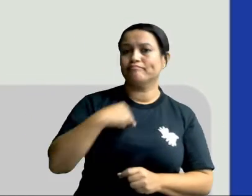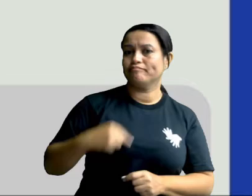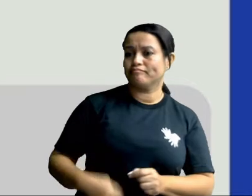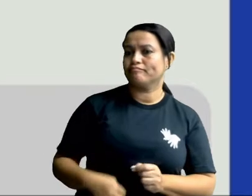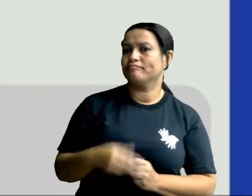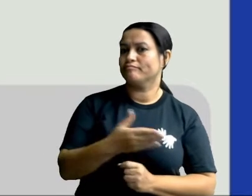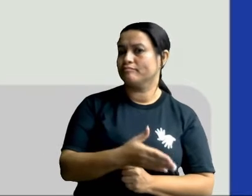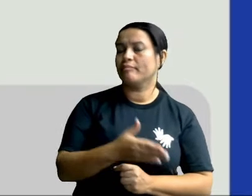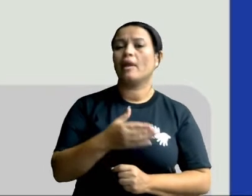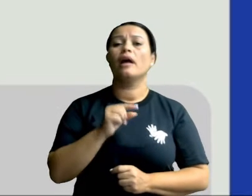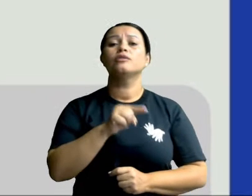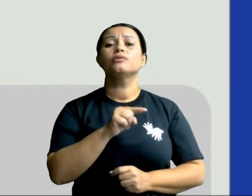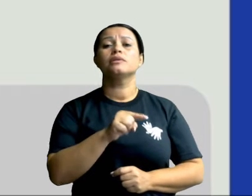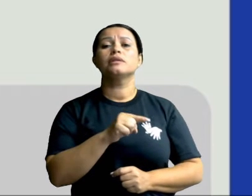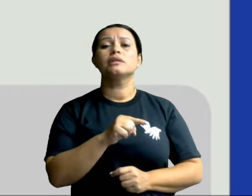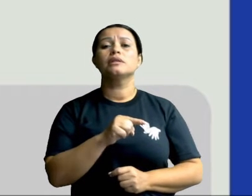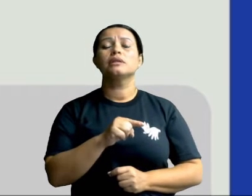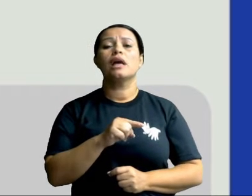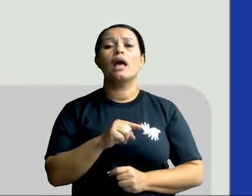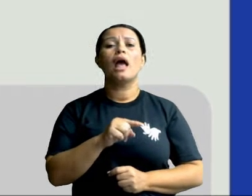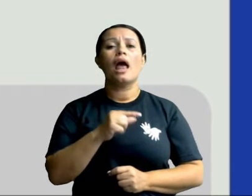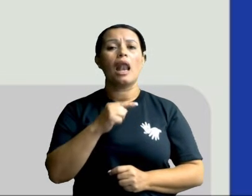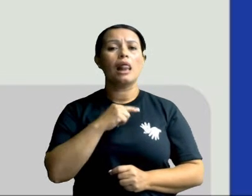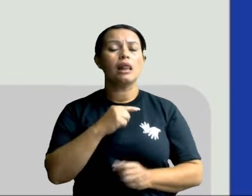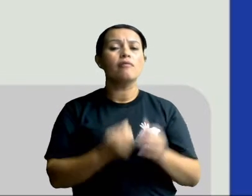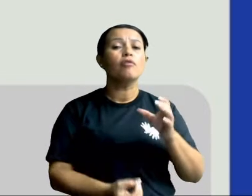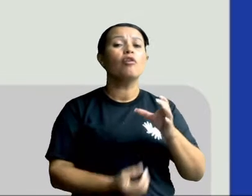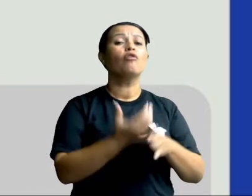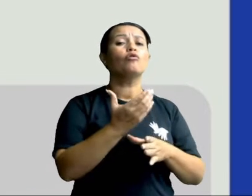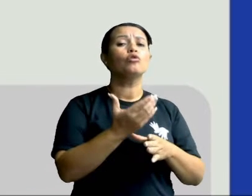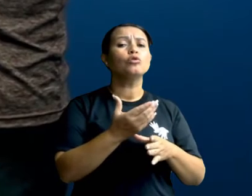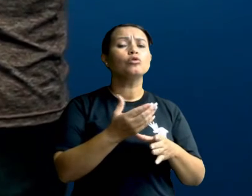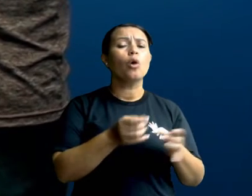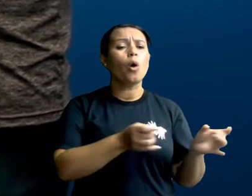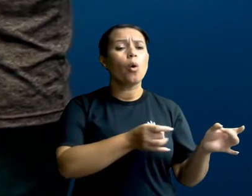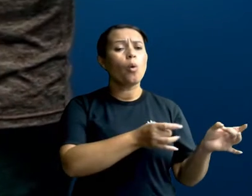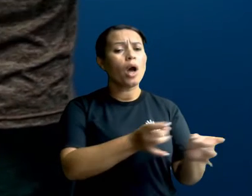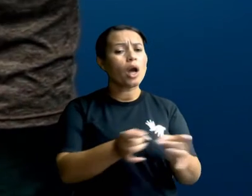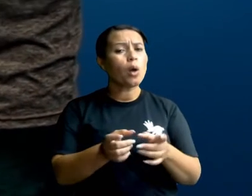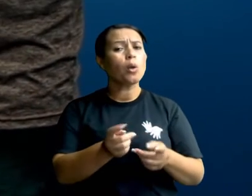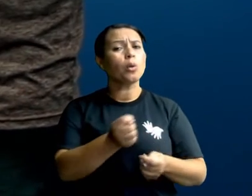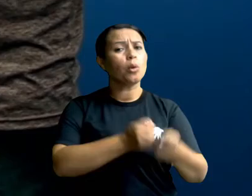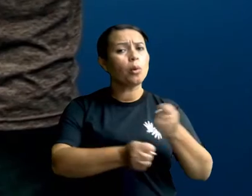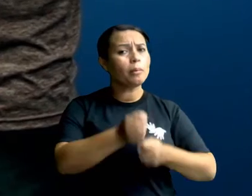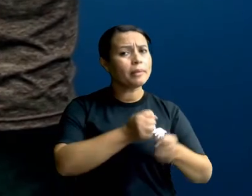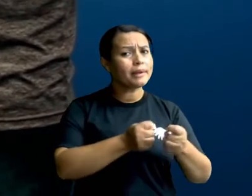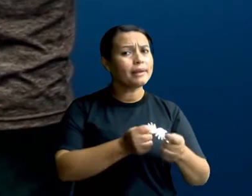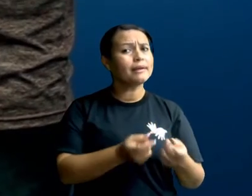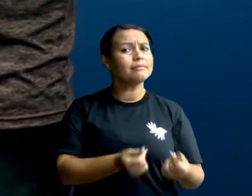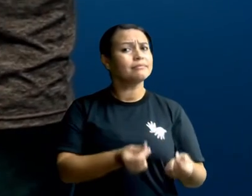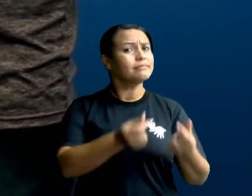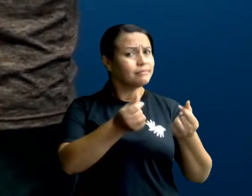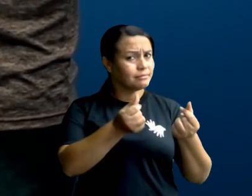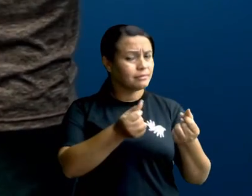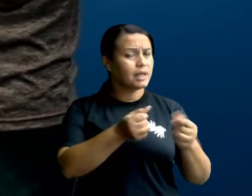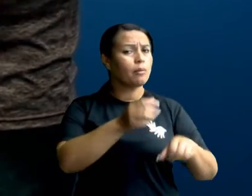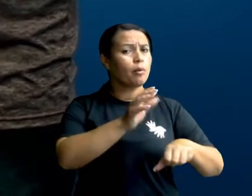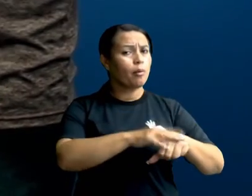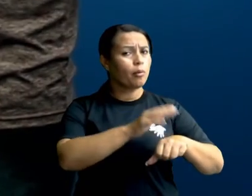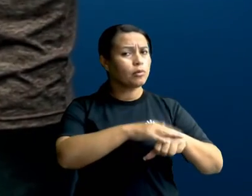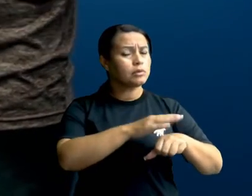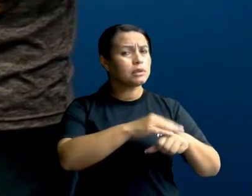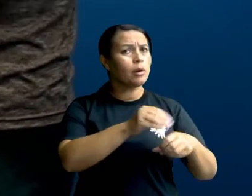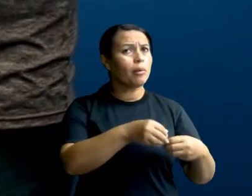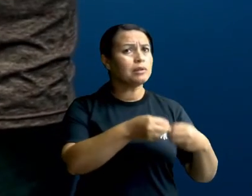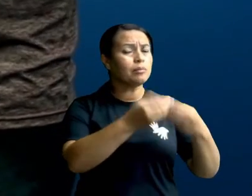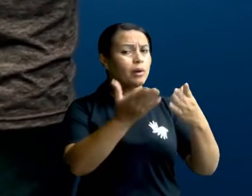Ou seja, a China ela fundou o que a gente chama de economia de mercado. É uma economia capitalista, voltada para a produção,